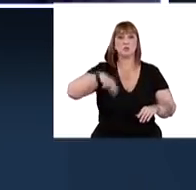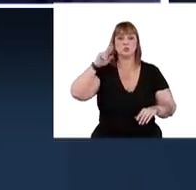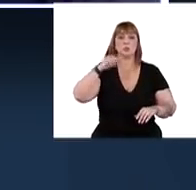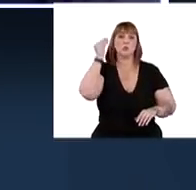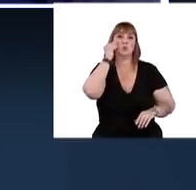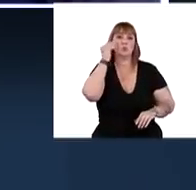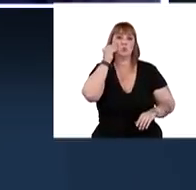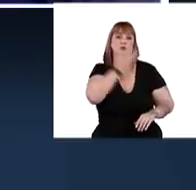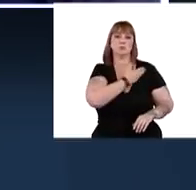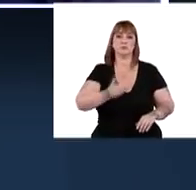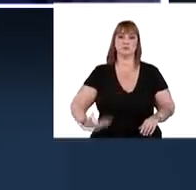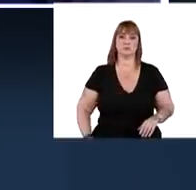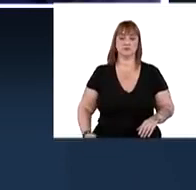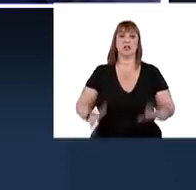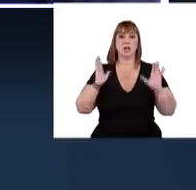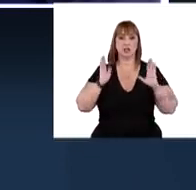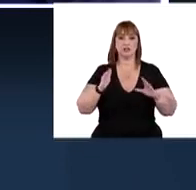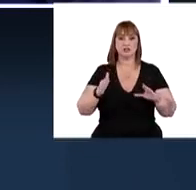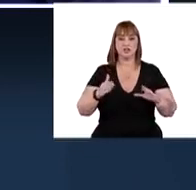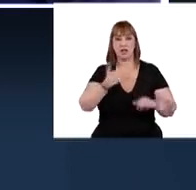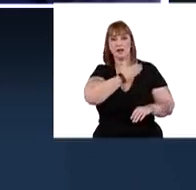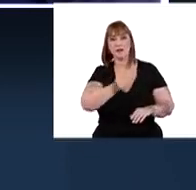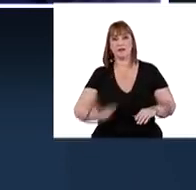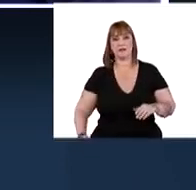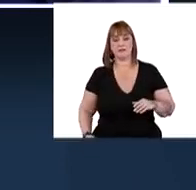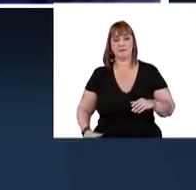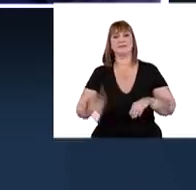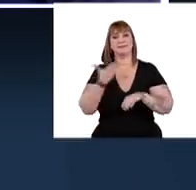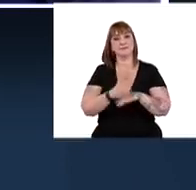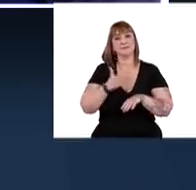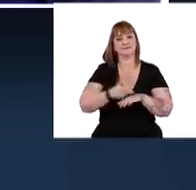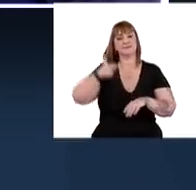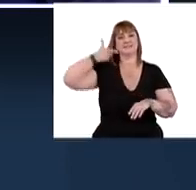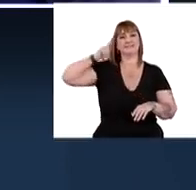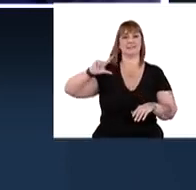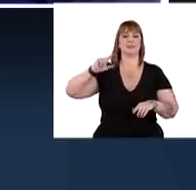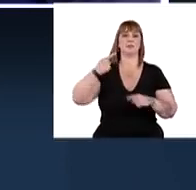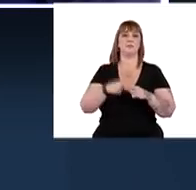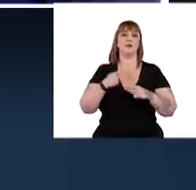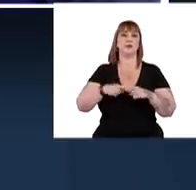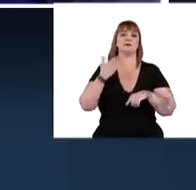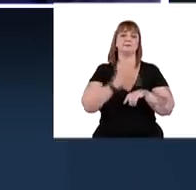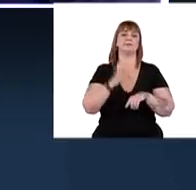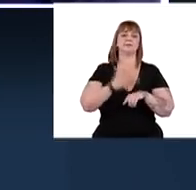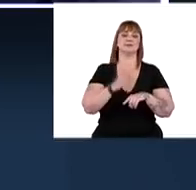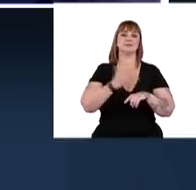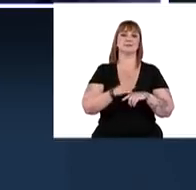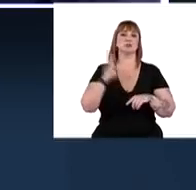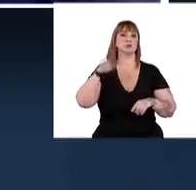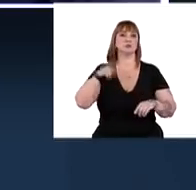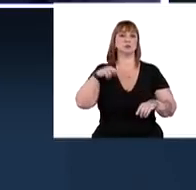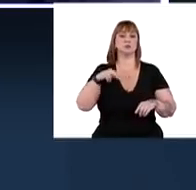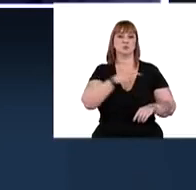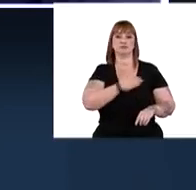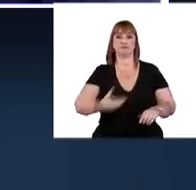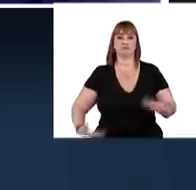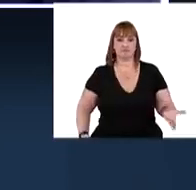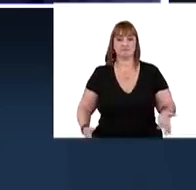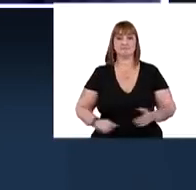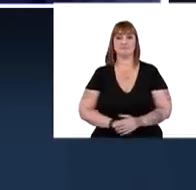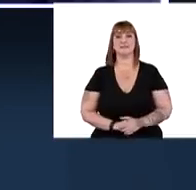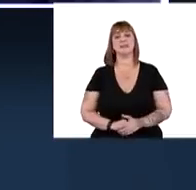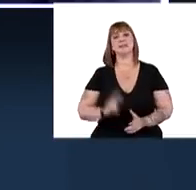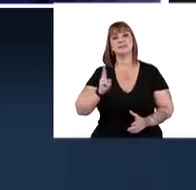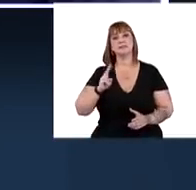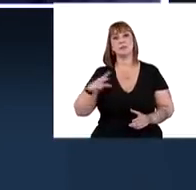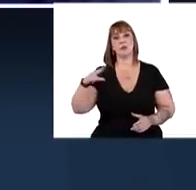nenhuma em governo. Eu estive no governo fazendo meu treino, porque fui treinar no governo, nunca estive no governo, fui sempre